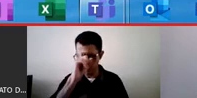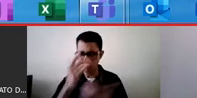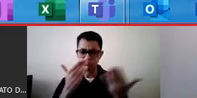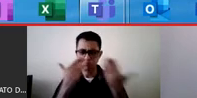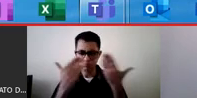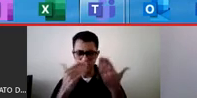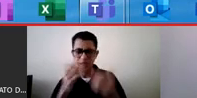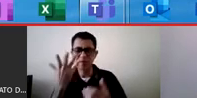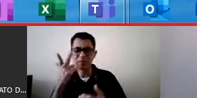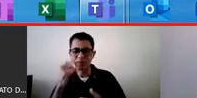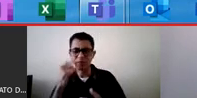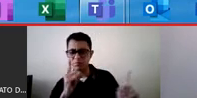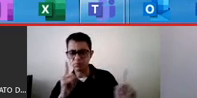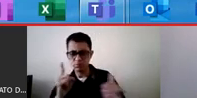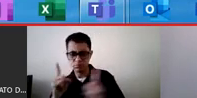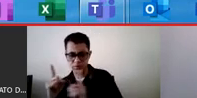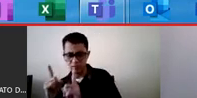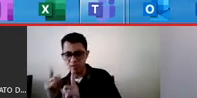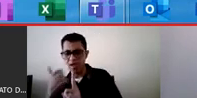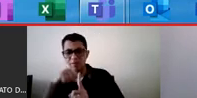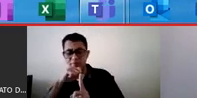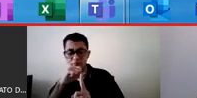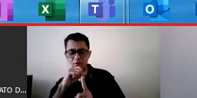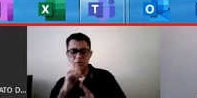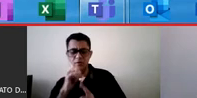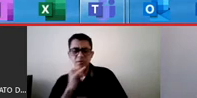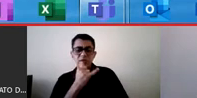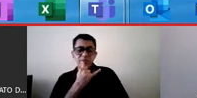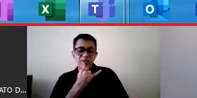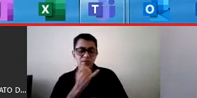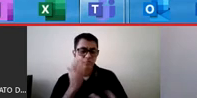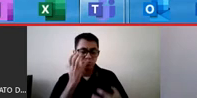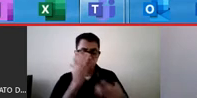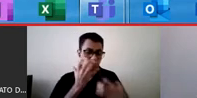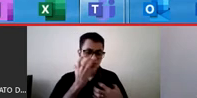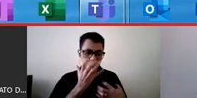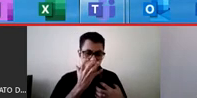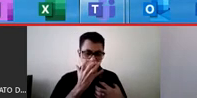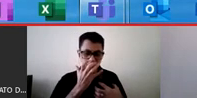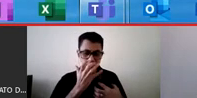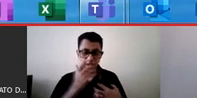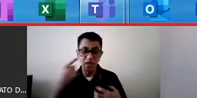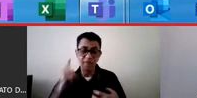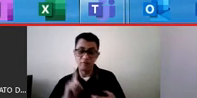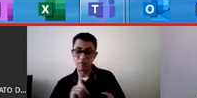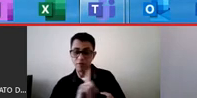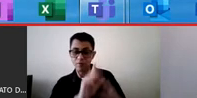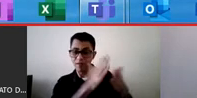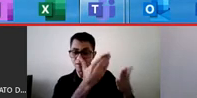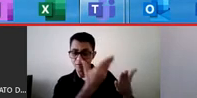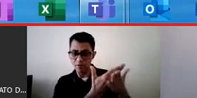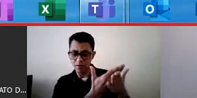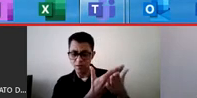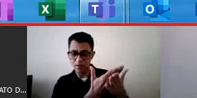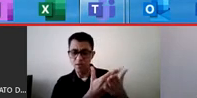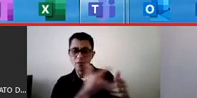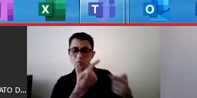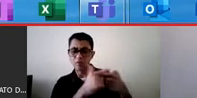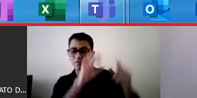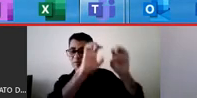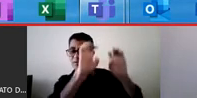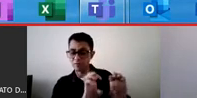Essa criança saiu. Posteriormente, a mãe ficou tão abalada que ela foi para uma ala psiquiátrica no hospital, ao momento de tão desestruturada que ela